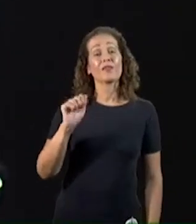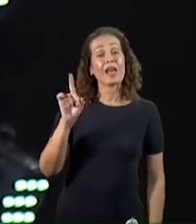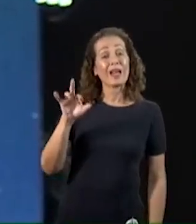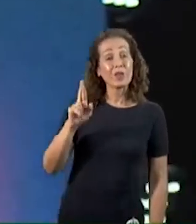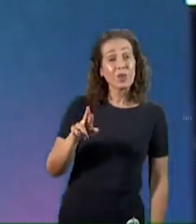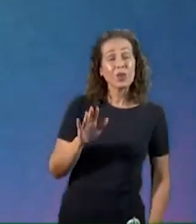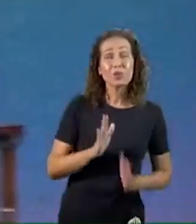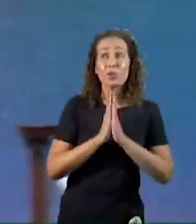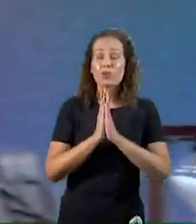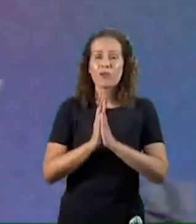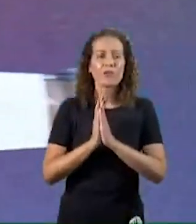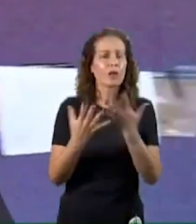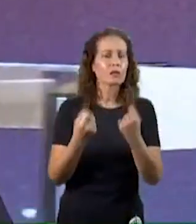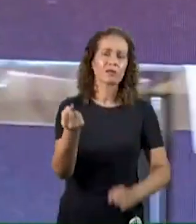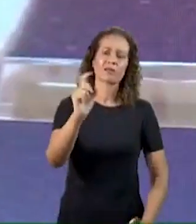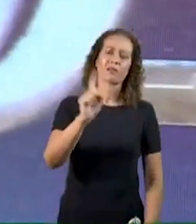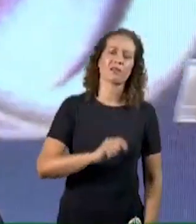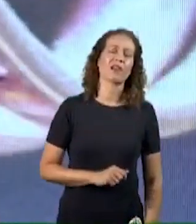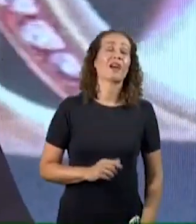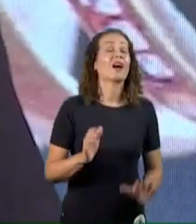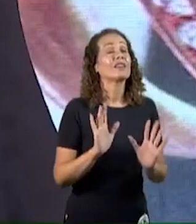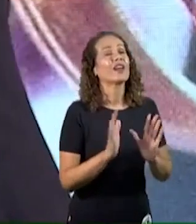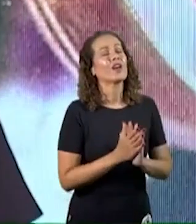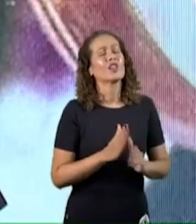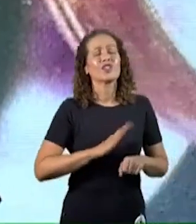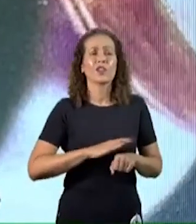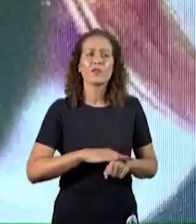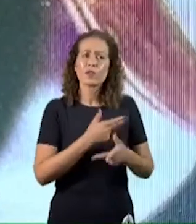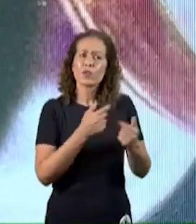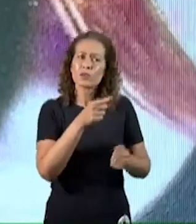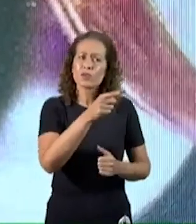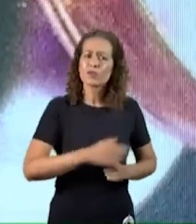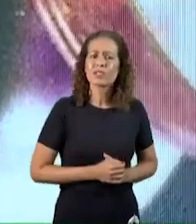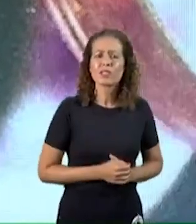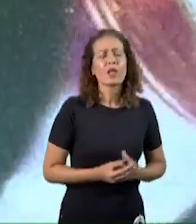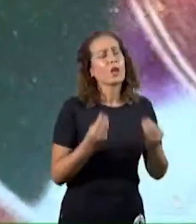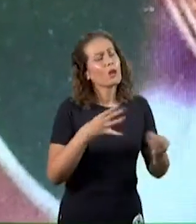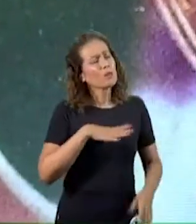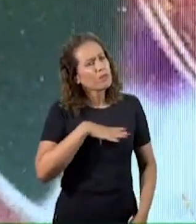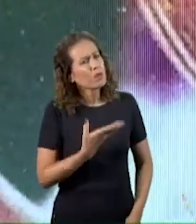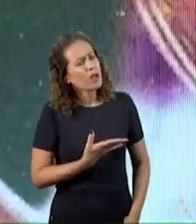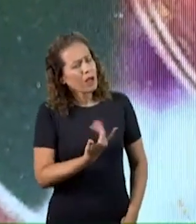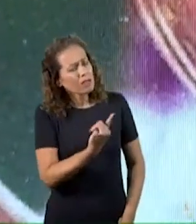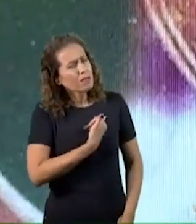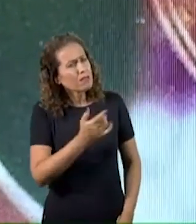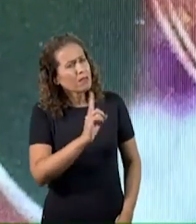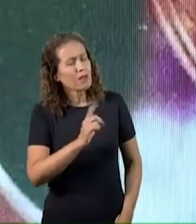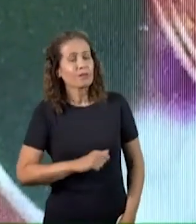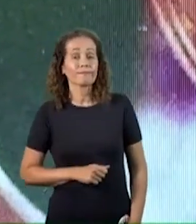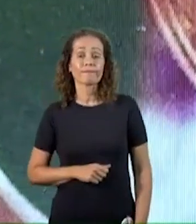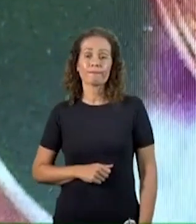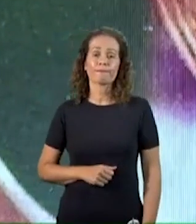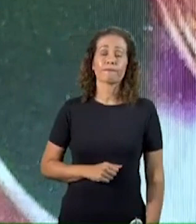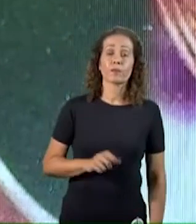Deus. Ah, não, mas aqui, deixa eu te falar, eu já fiz tanta coisa para você, como é que você tem coragem de me dizer não? Um dia uma pessoa